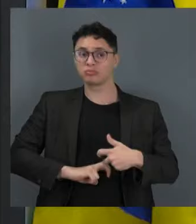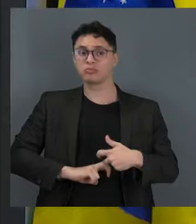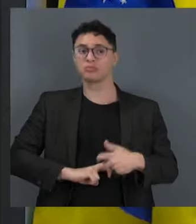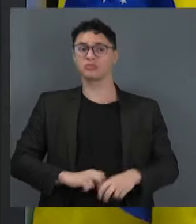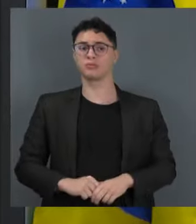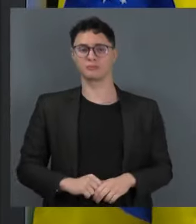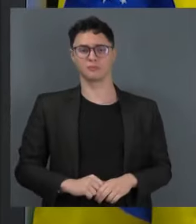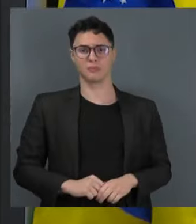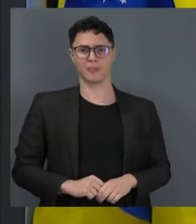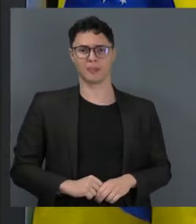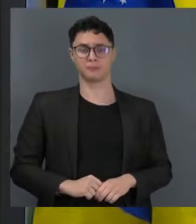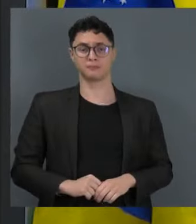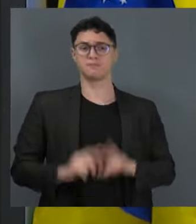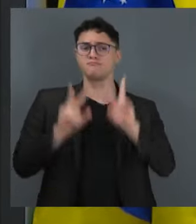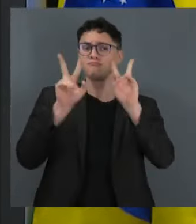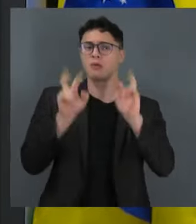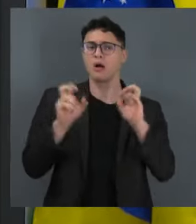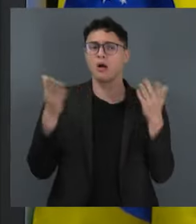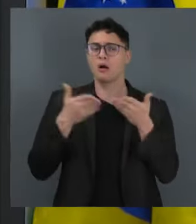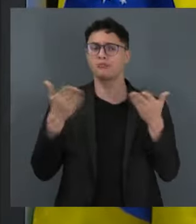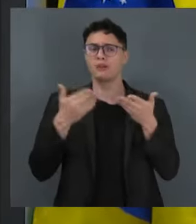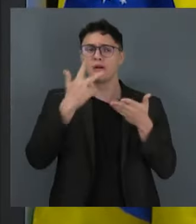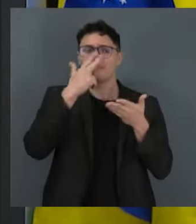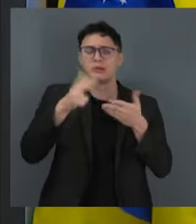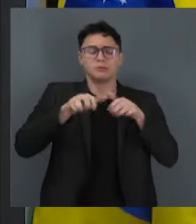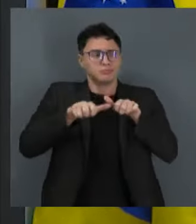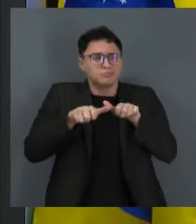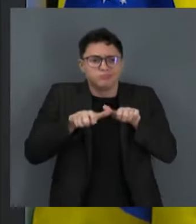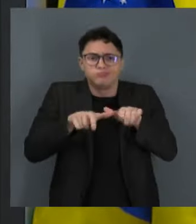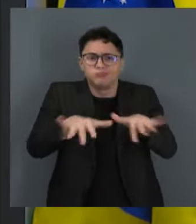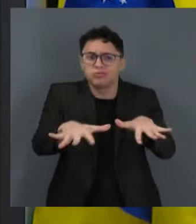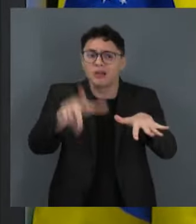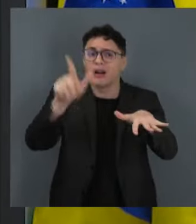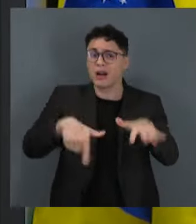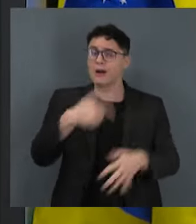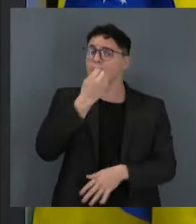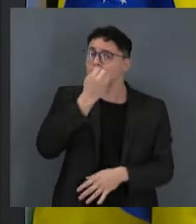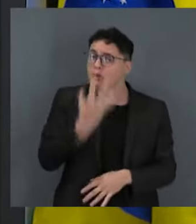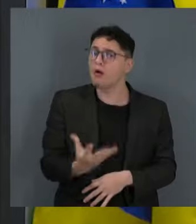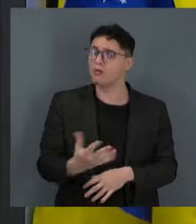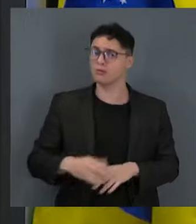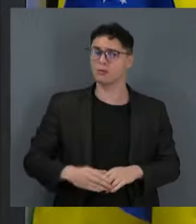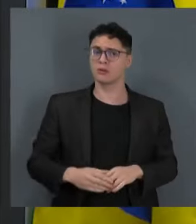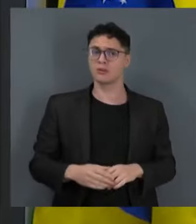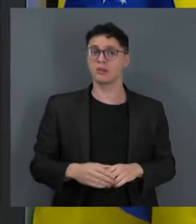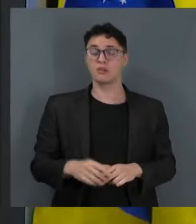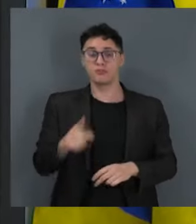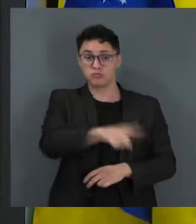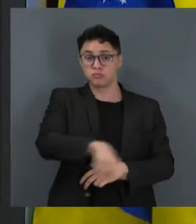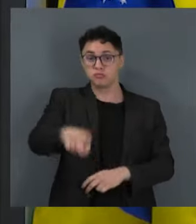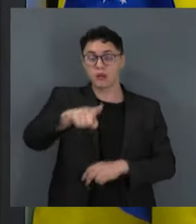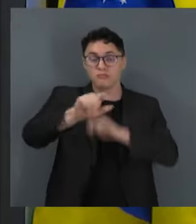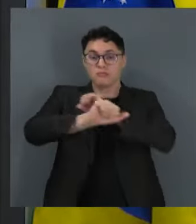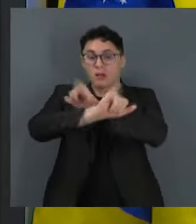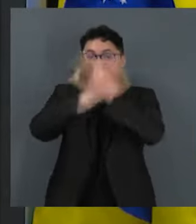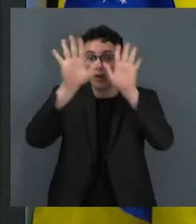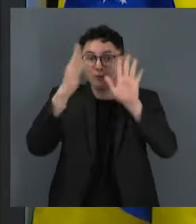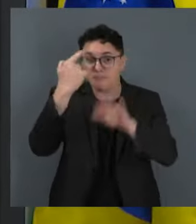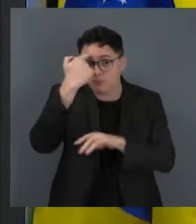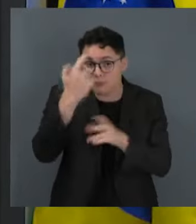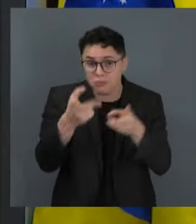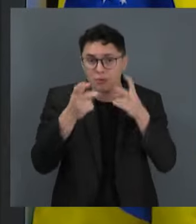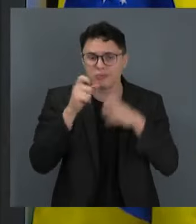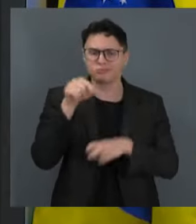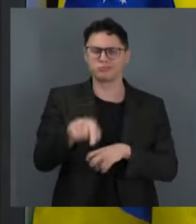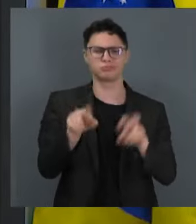e o assunto tá repercutindo isso é bom que se jogue luz sobre isso o que